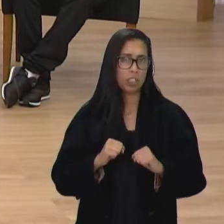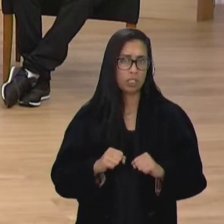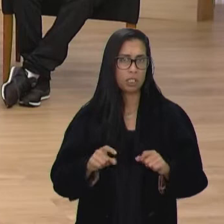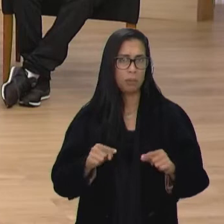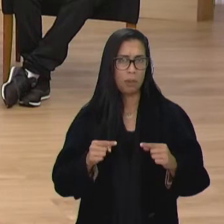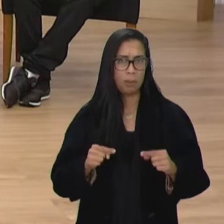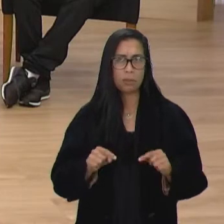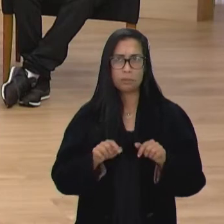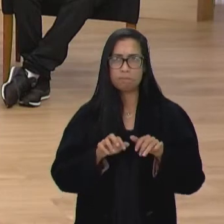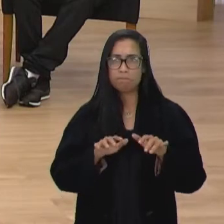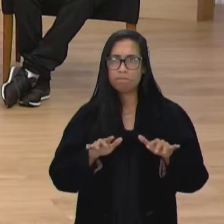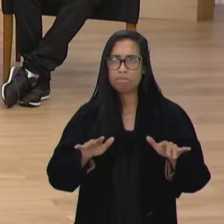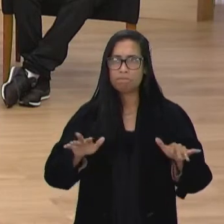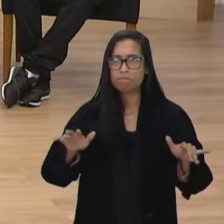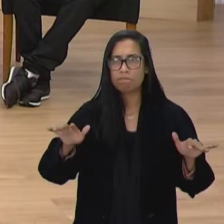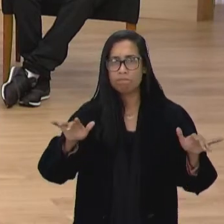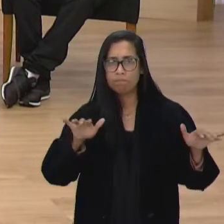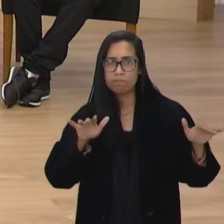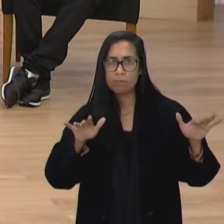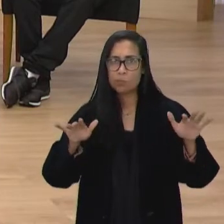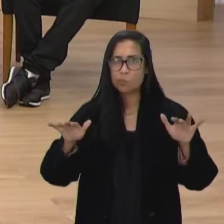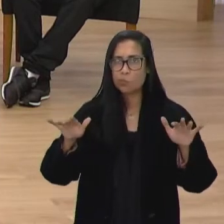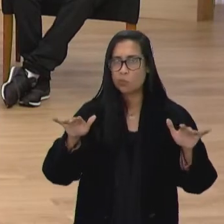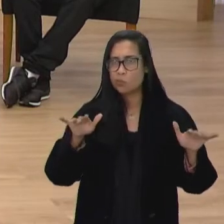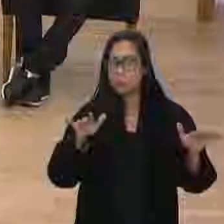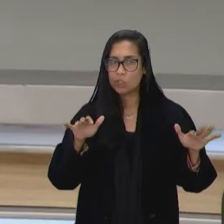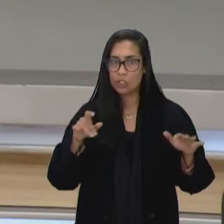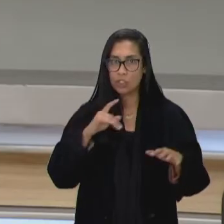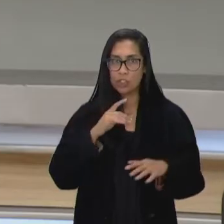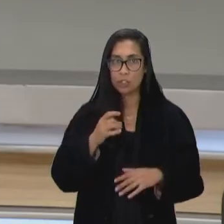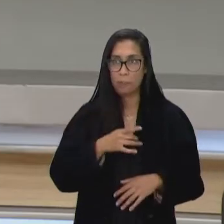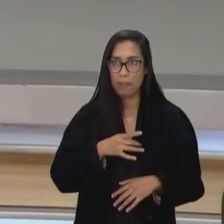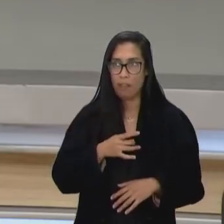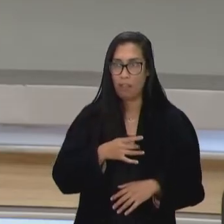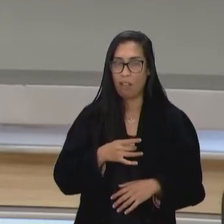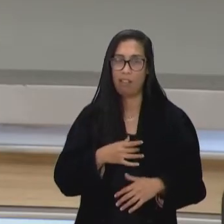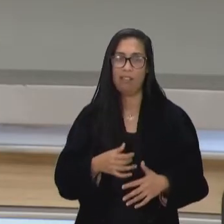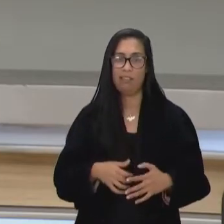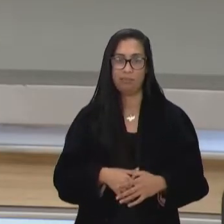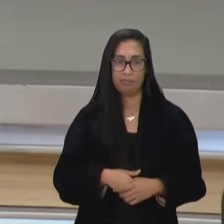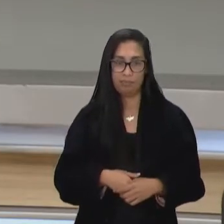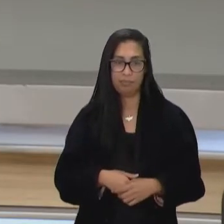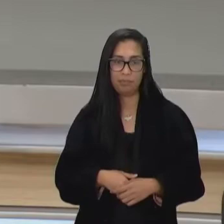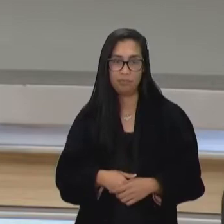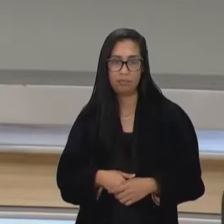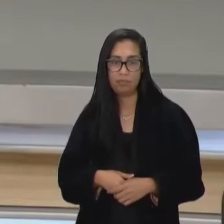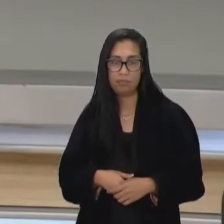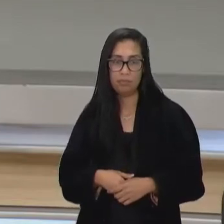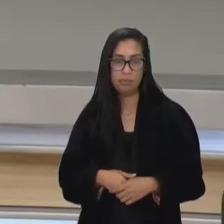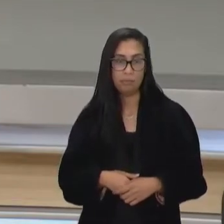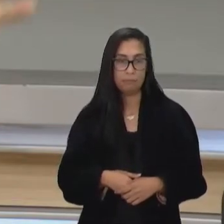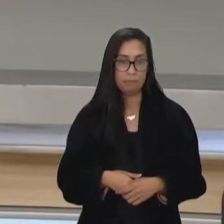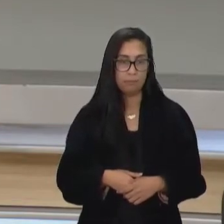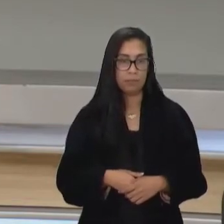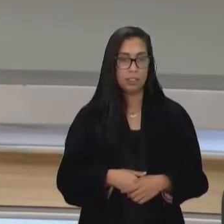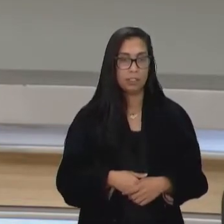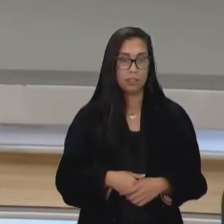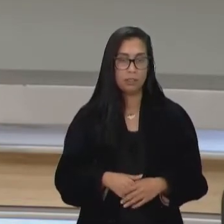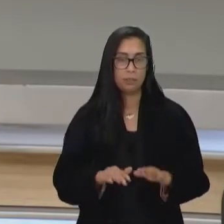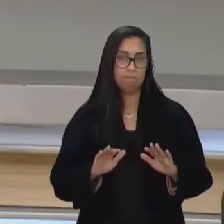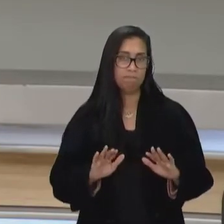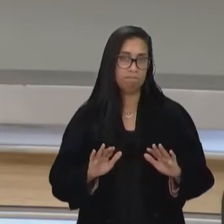Uma trilha sonora uma mais trilha de suspense. sonora. Isso é a trilha sonora é um elemento bastante interessante, mas já que a gente falou de